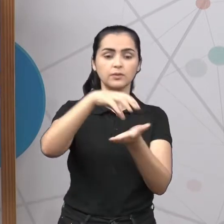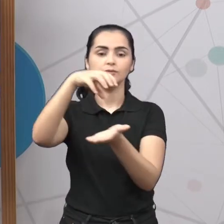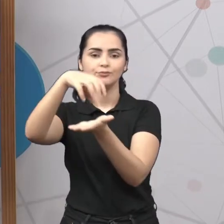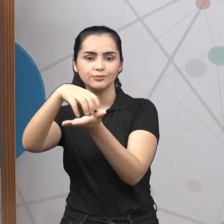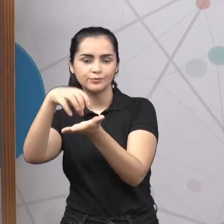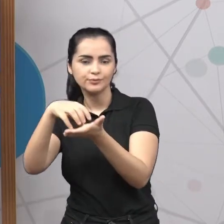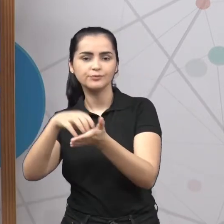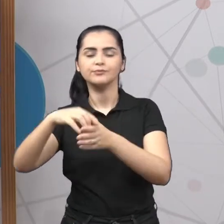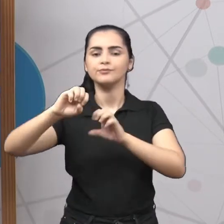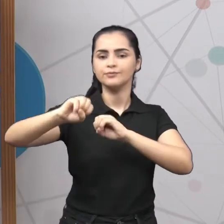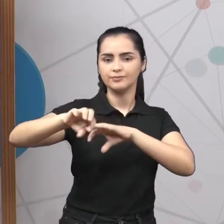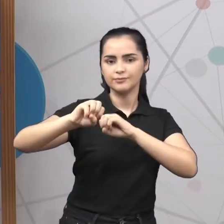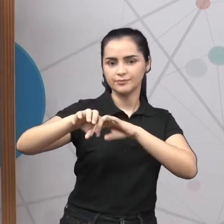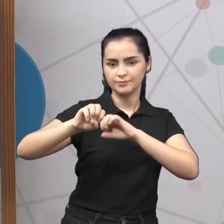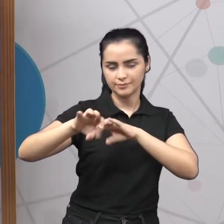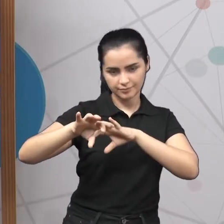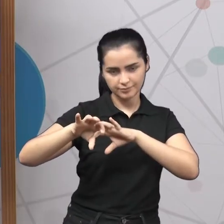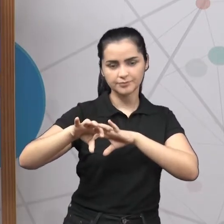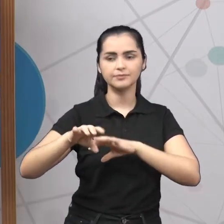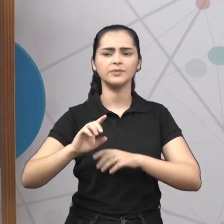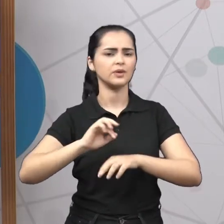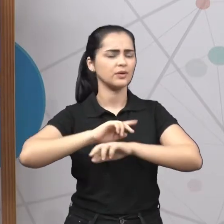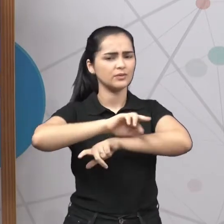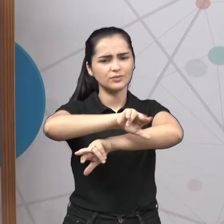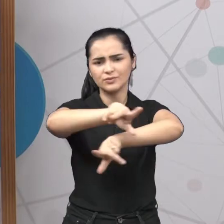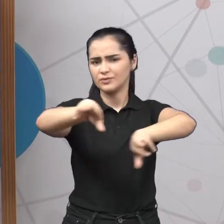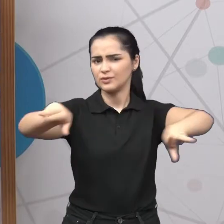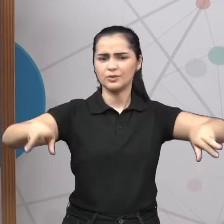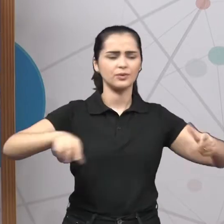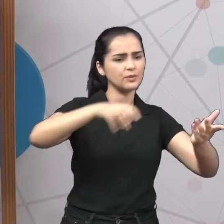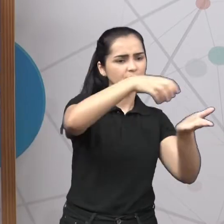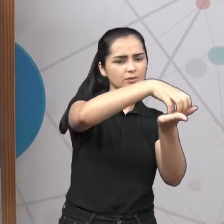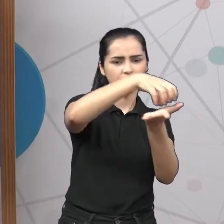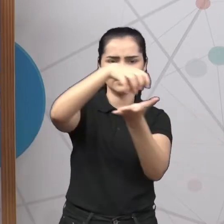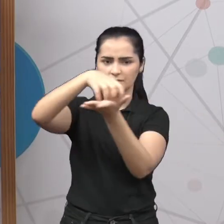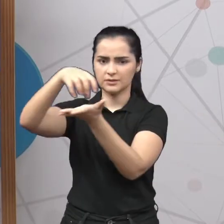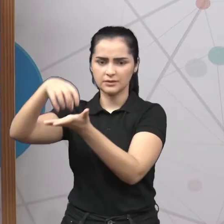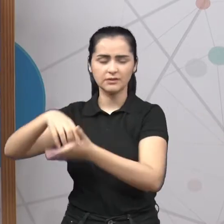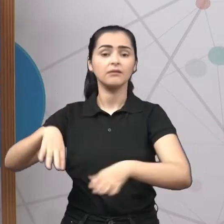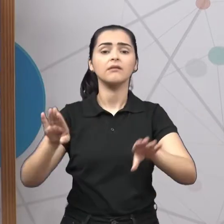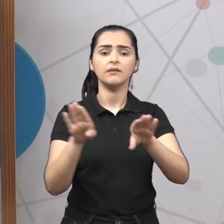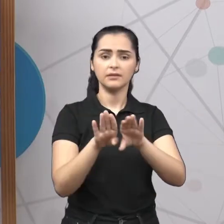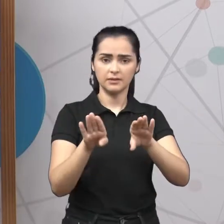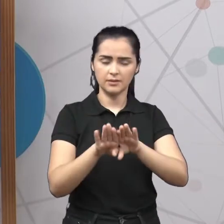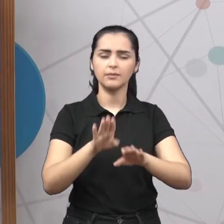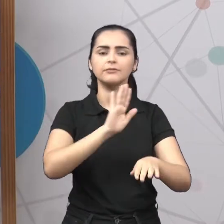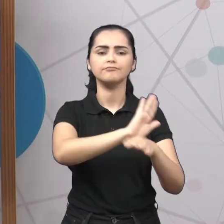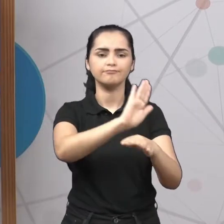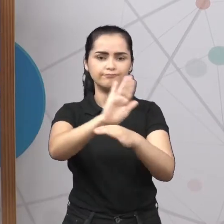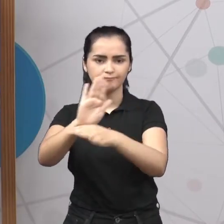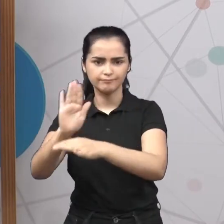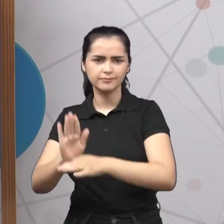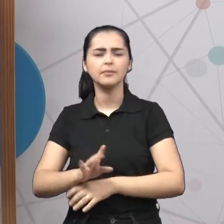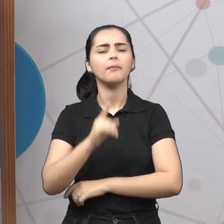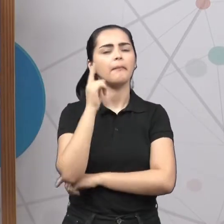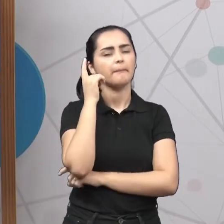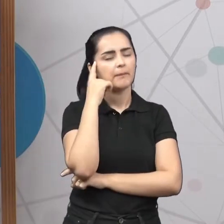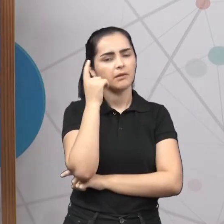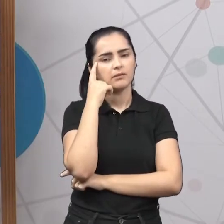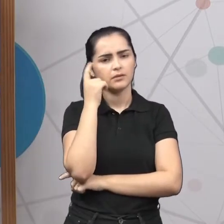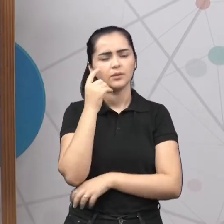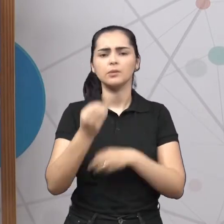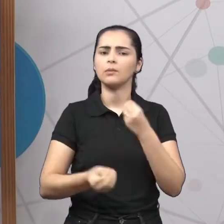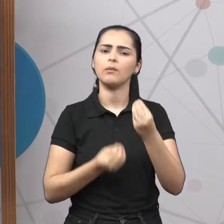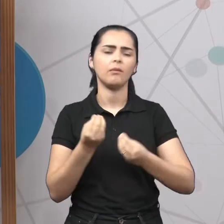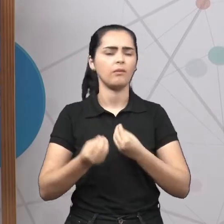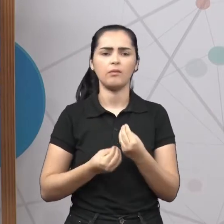secretário de educação e outros secretários também que ajudam. Já pensou, gente, como é